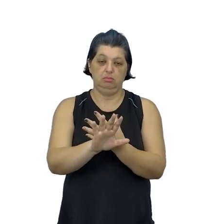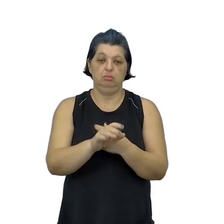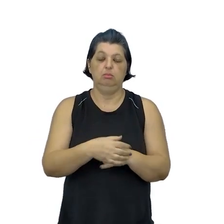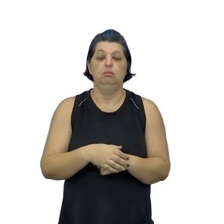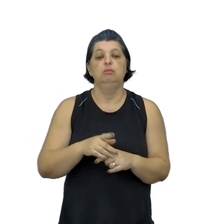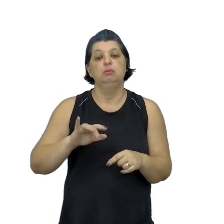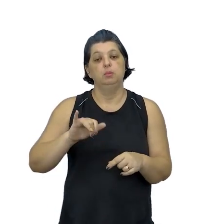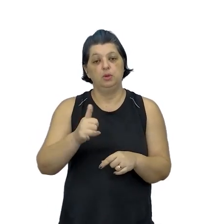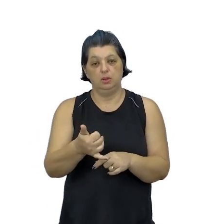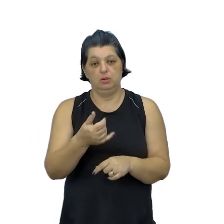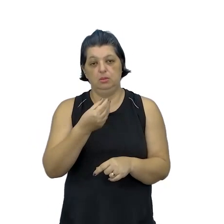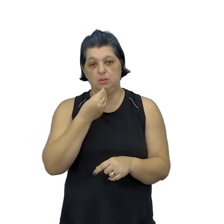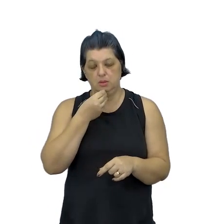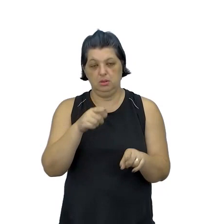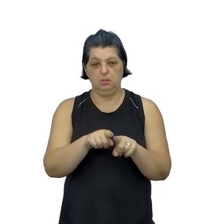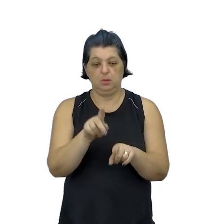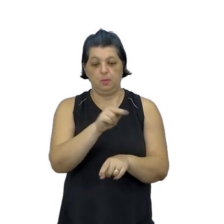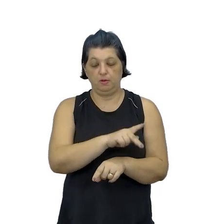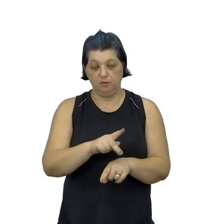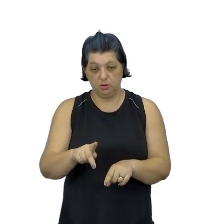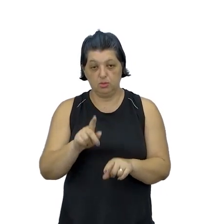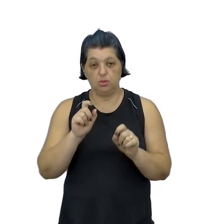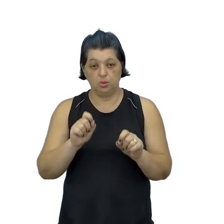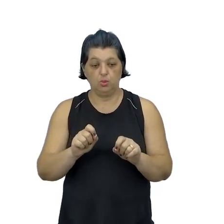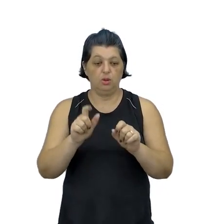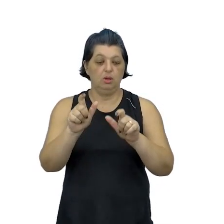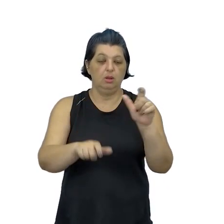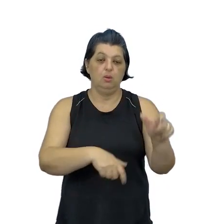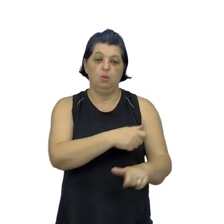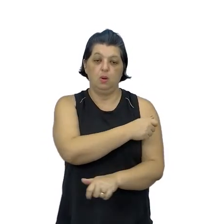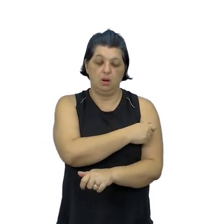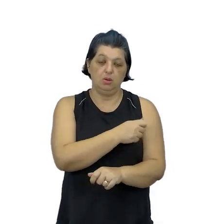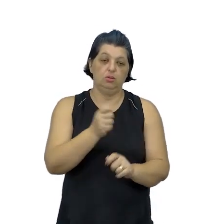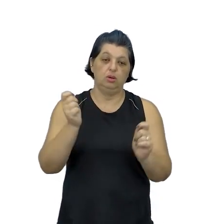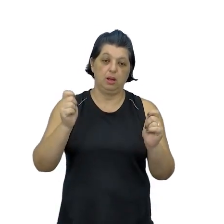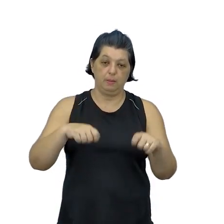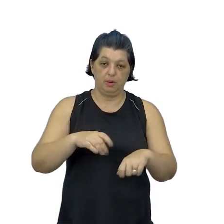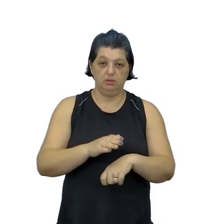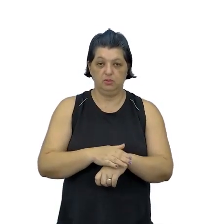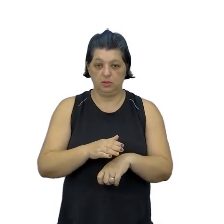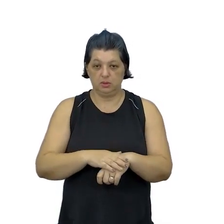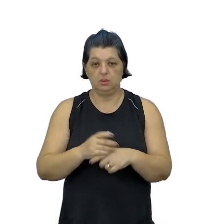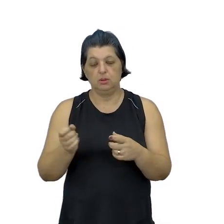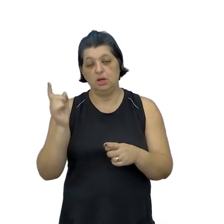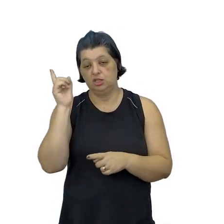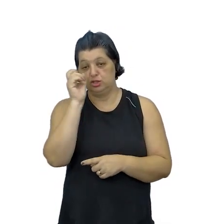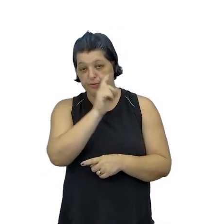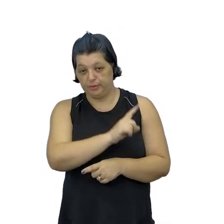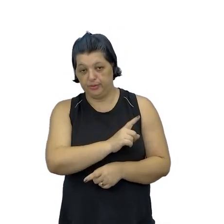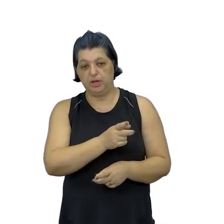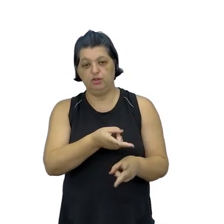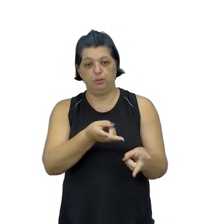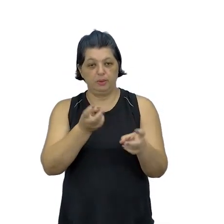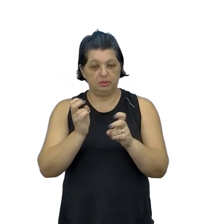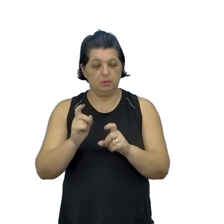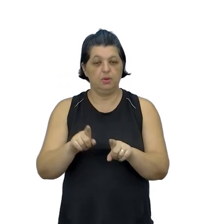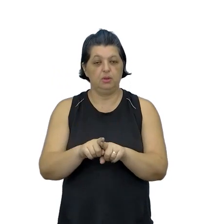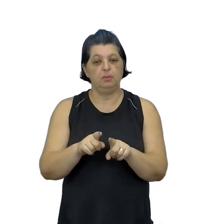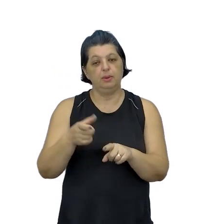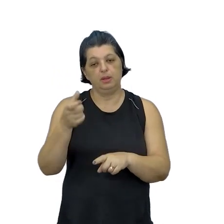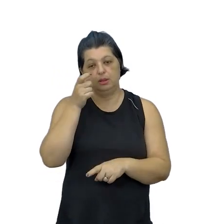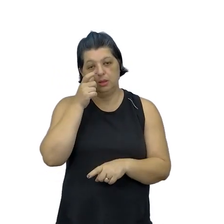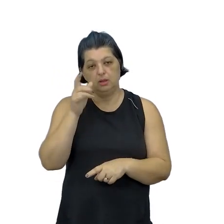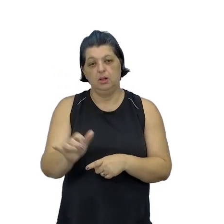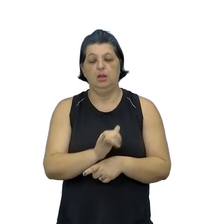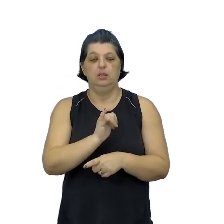fazer um diagnóstico preciso do que o aprendiz foi capaz de realizar, as dificuldades encontradas, seus interesses, as estratégias